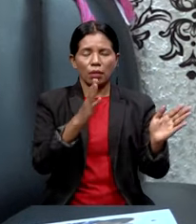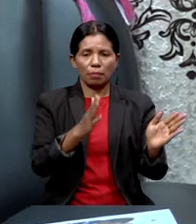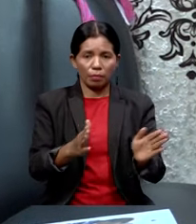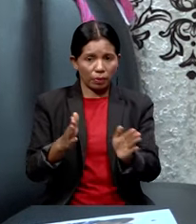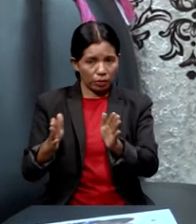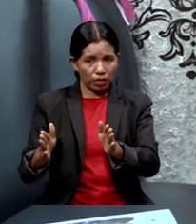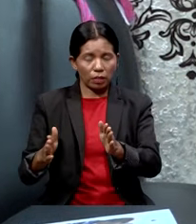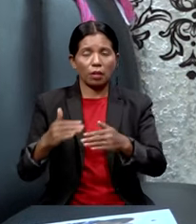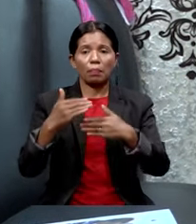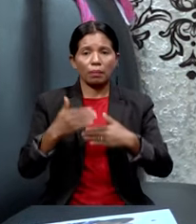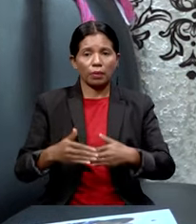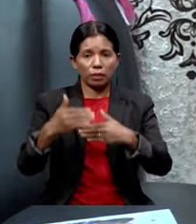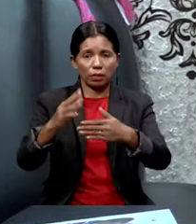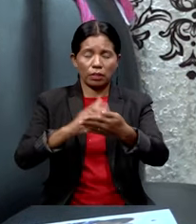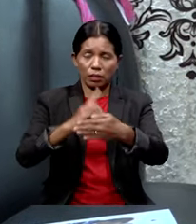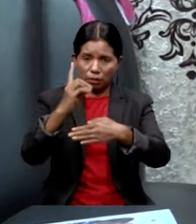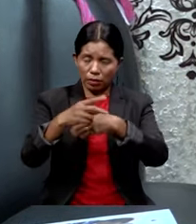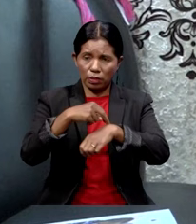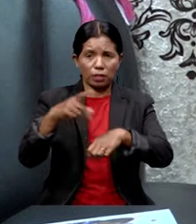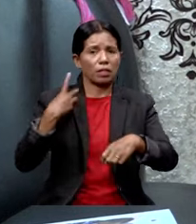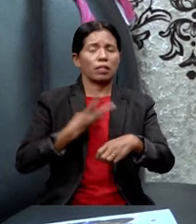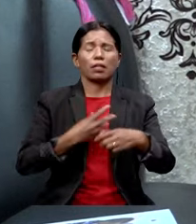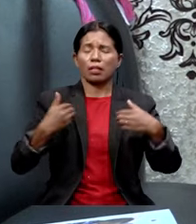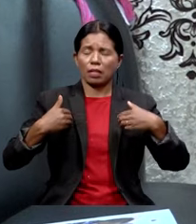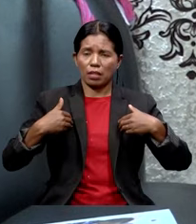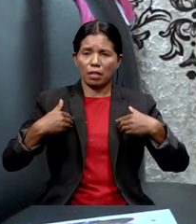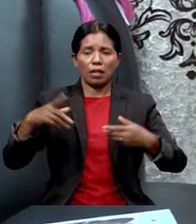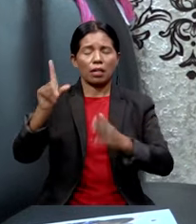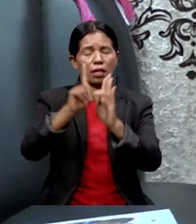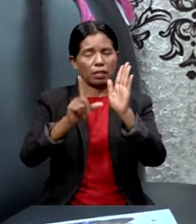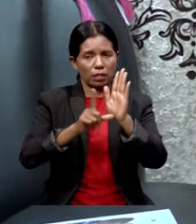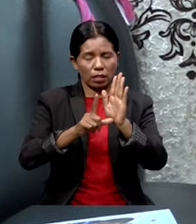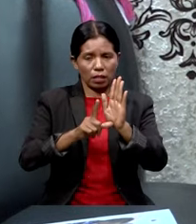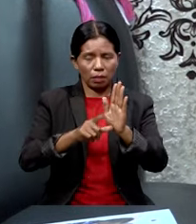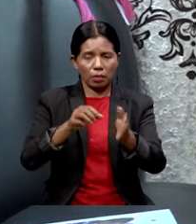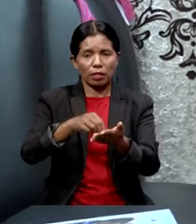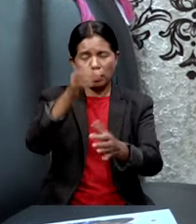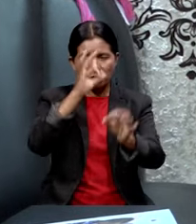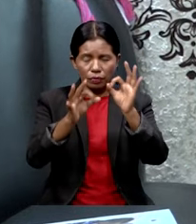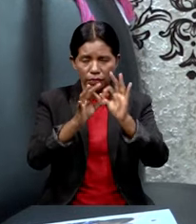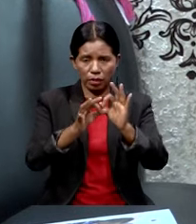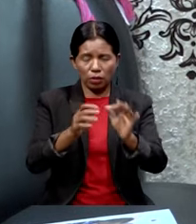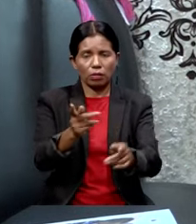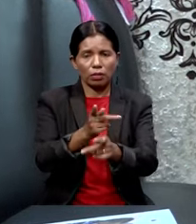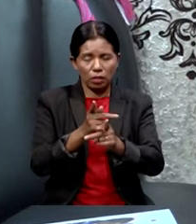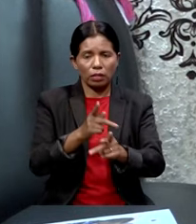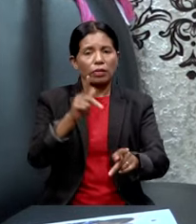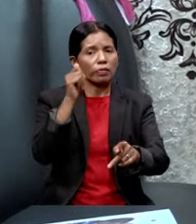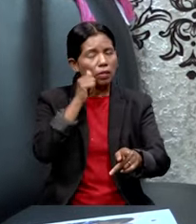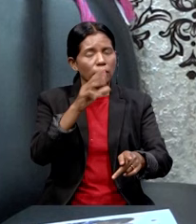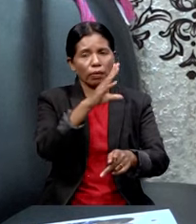nasional. Ita iha lei sira ne be garante i proteze feto mane o ema hutu.